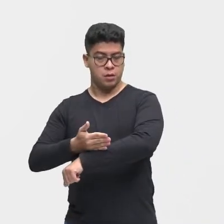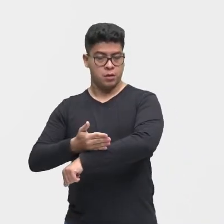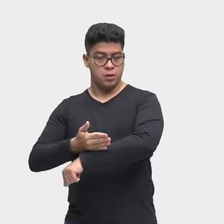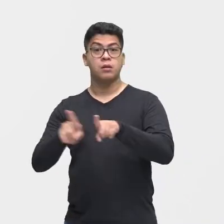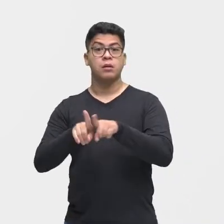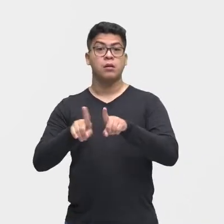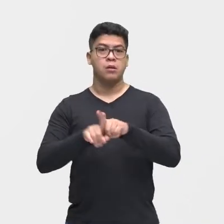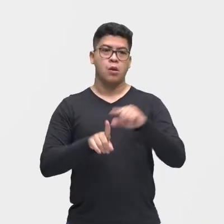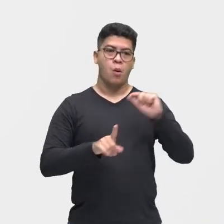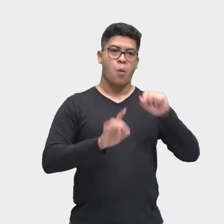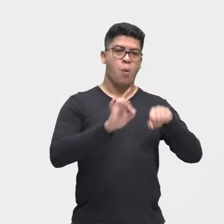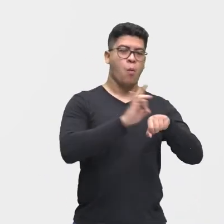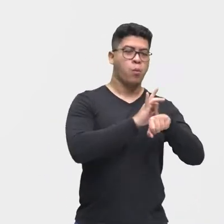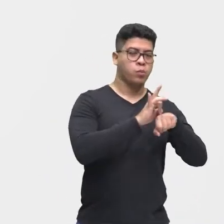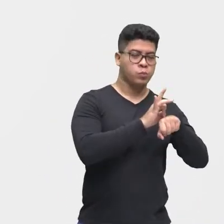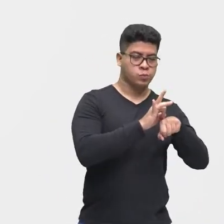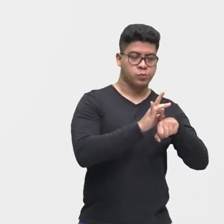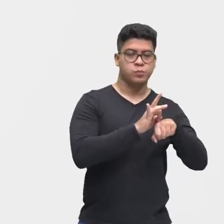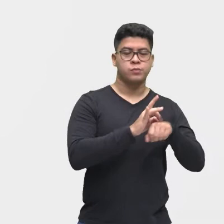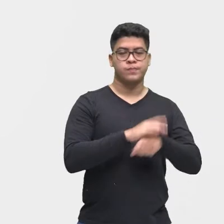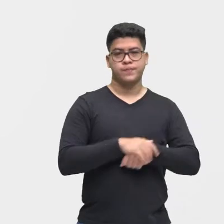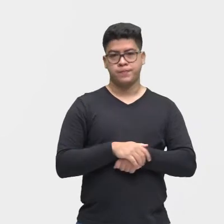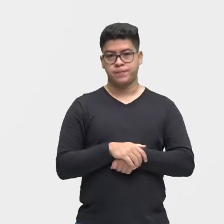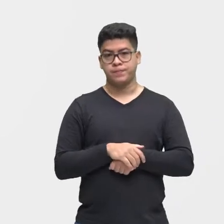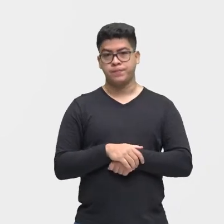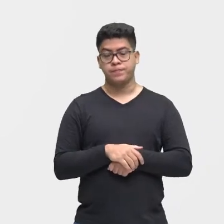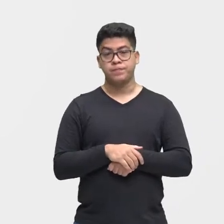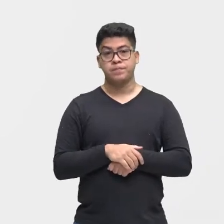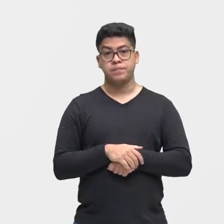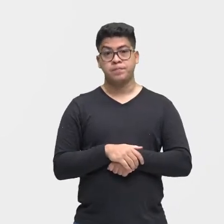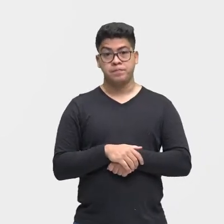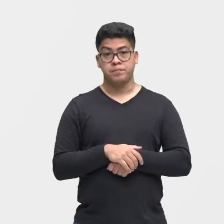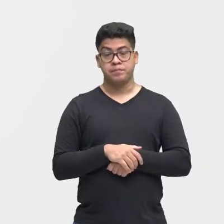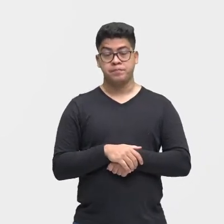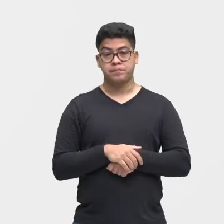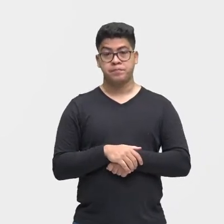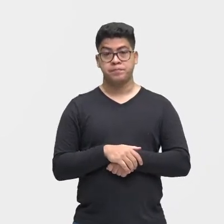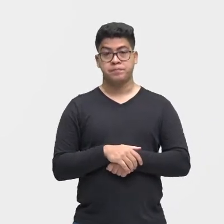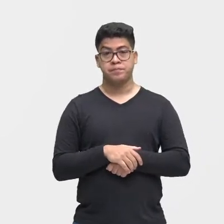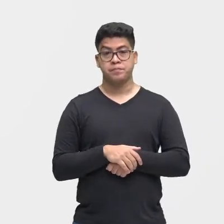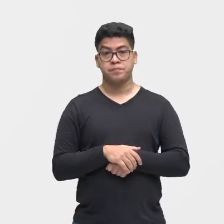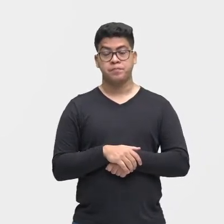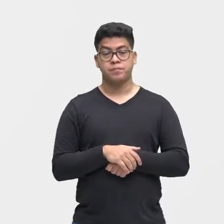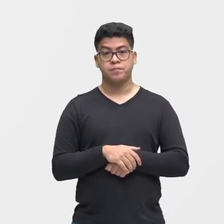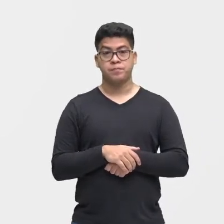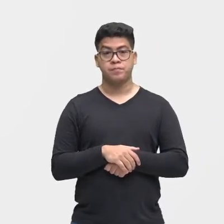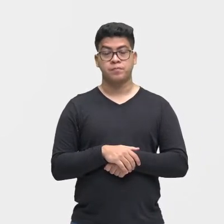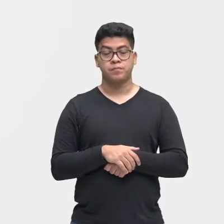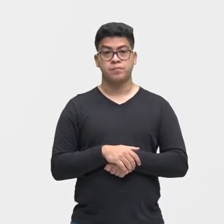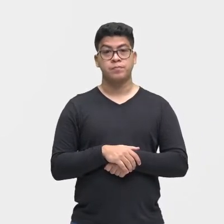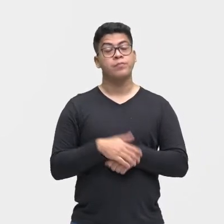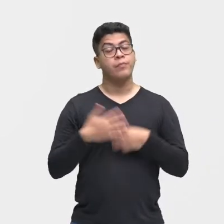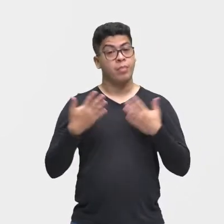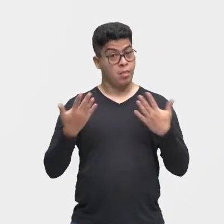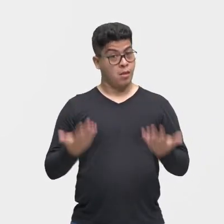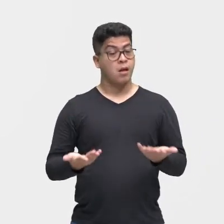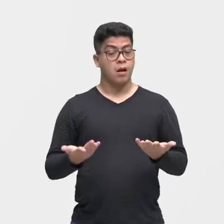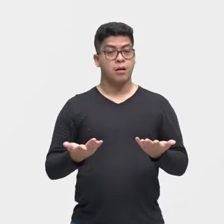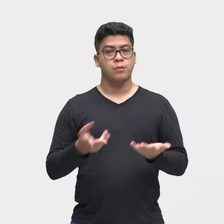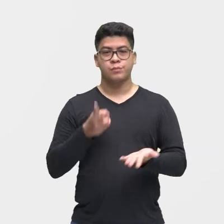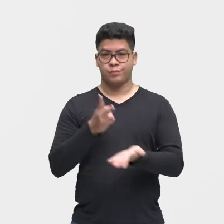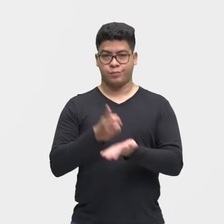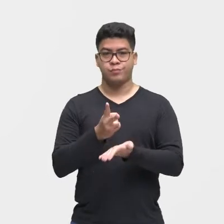peças brancas elas sempre irão iniciar o jogo não esqueçam disso tá bom e